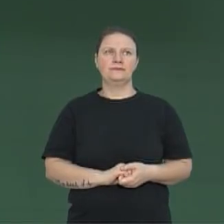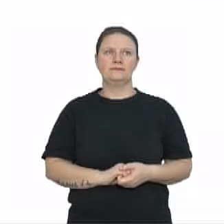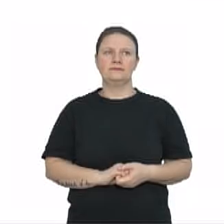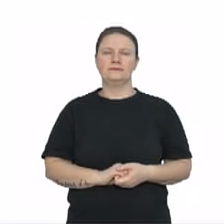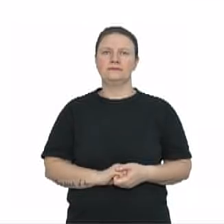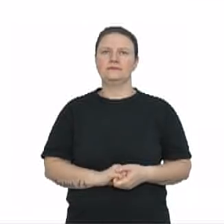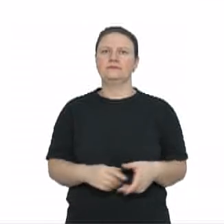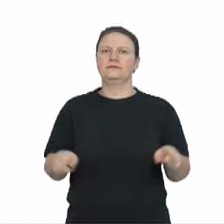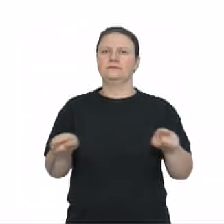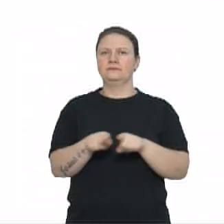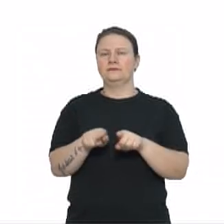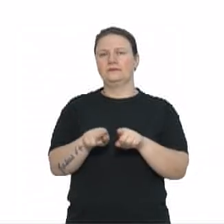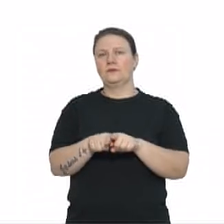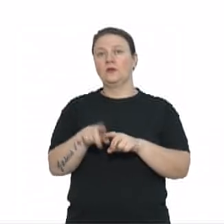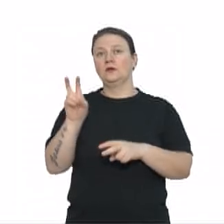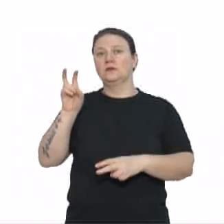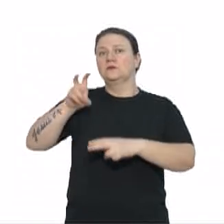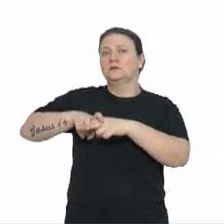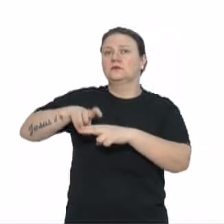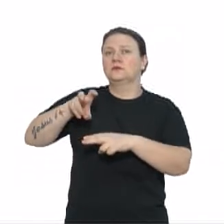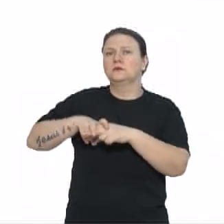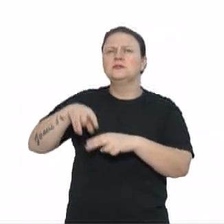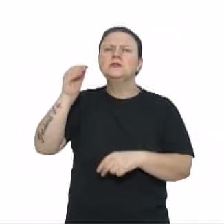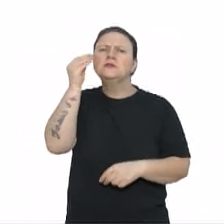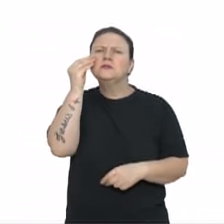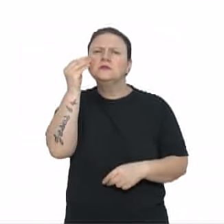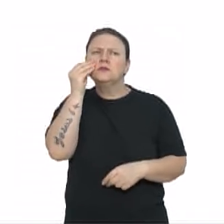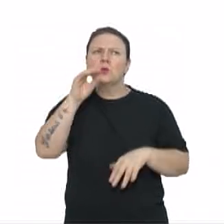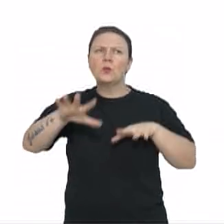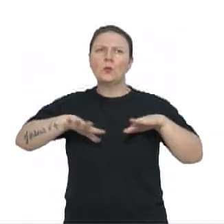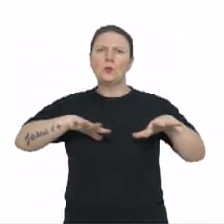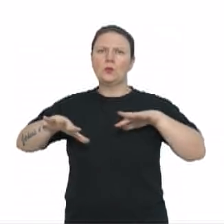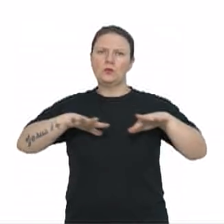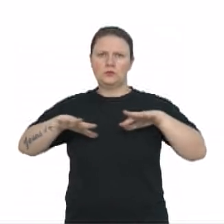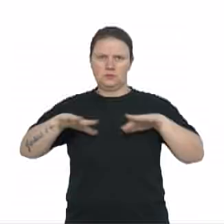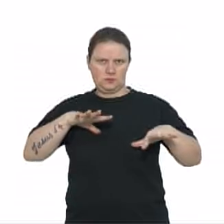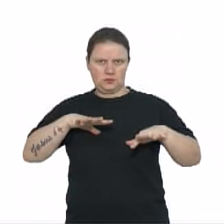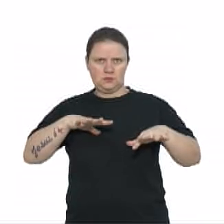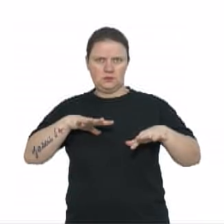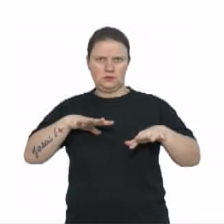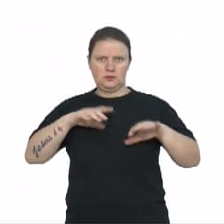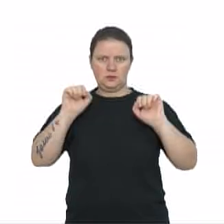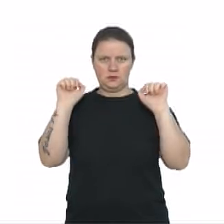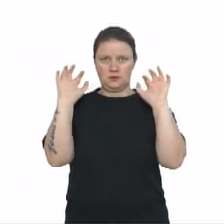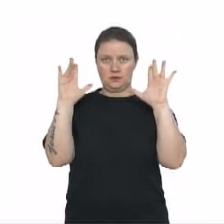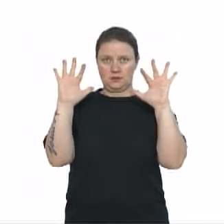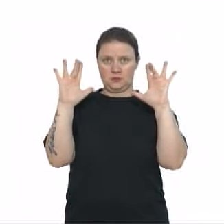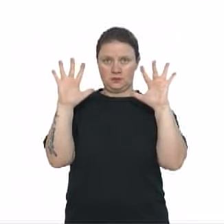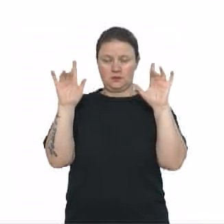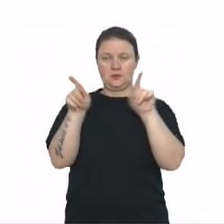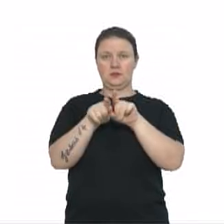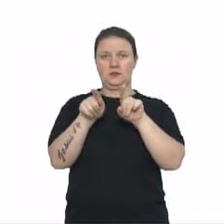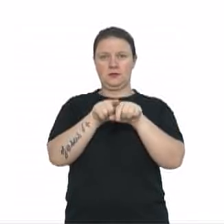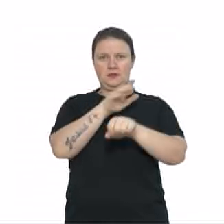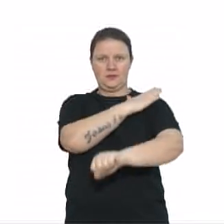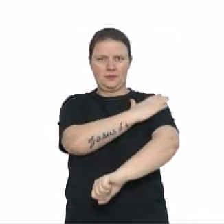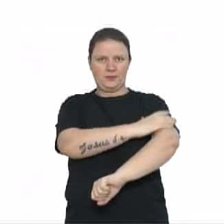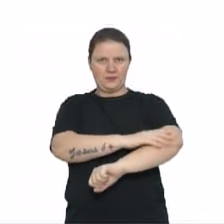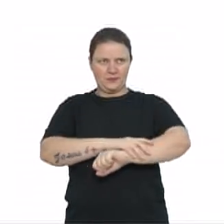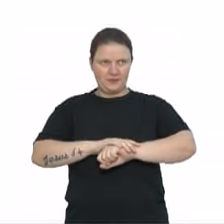Mesmo estando sentado, tente fazer movimentos com suas mãos e braços.